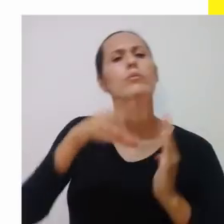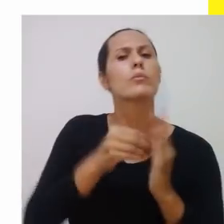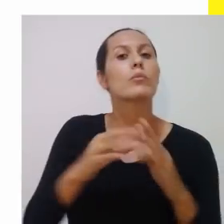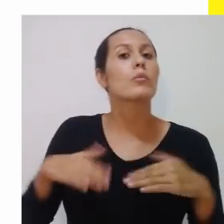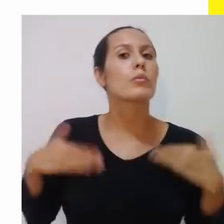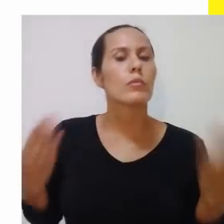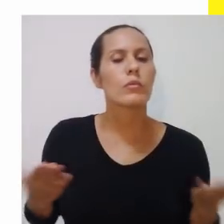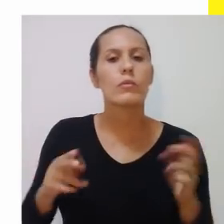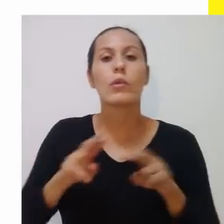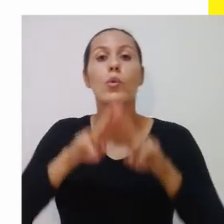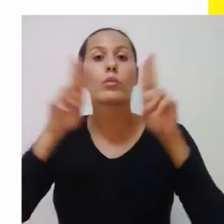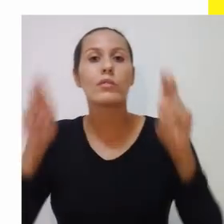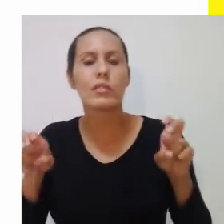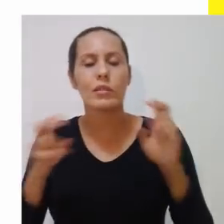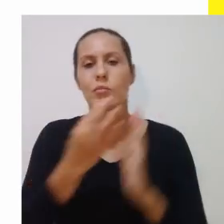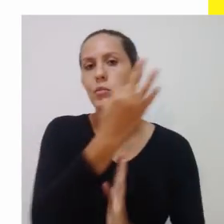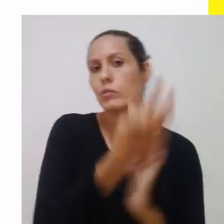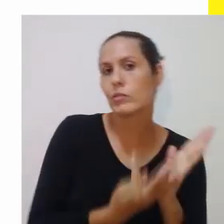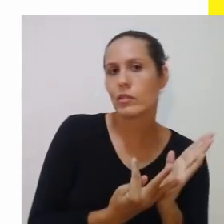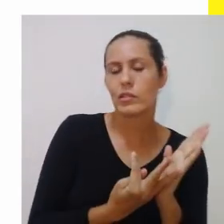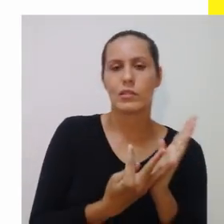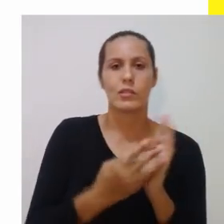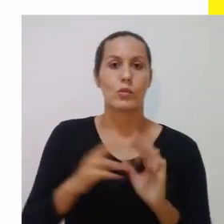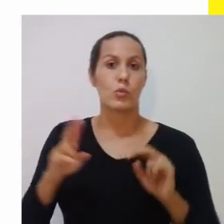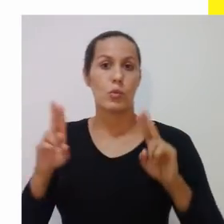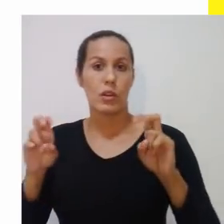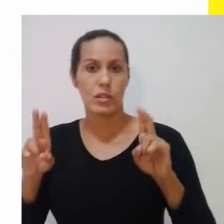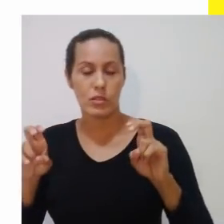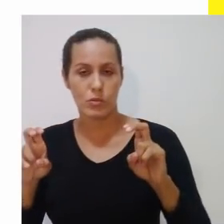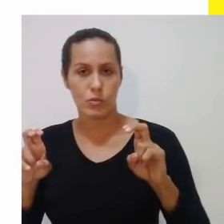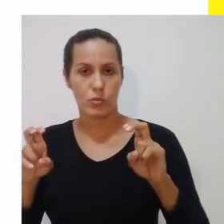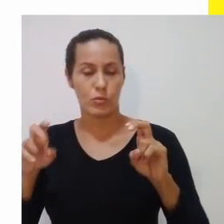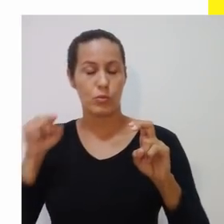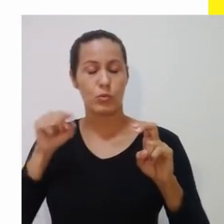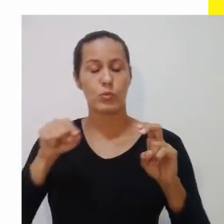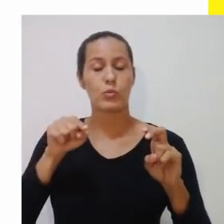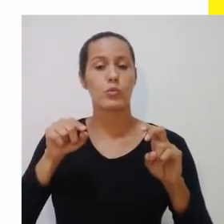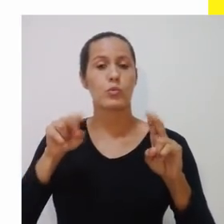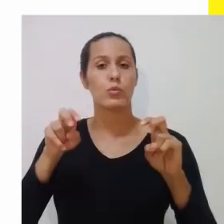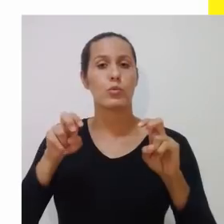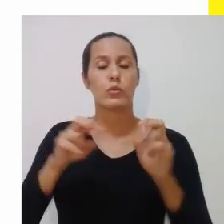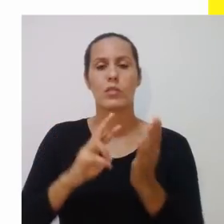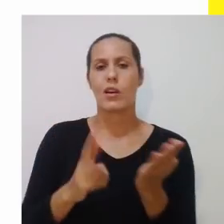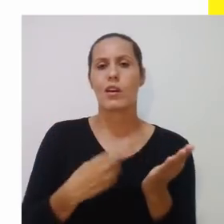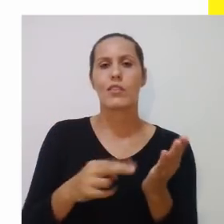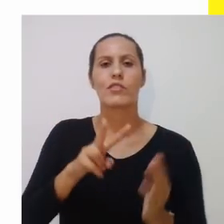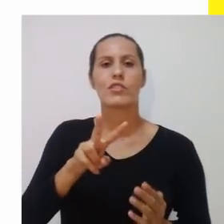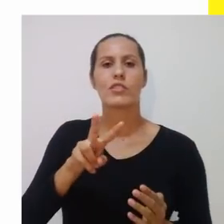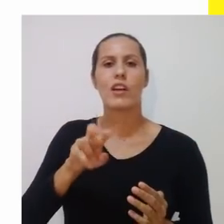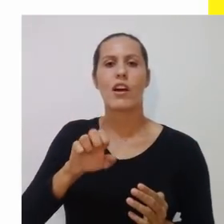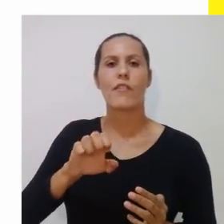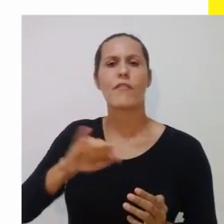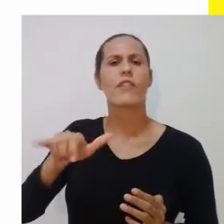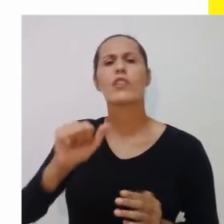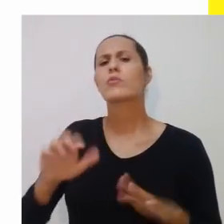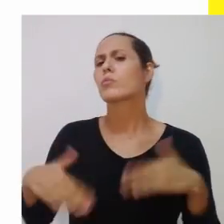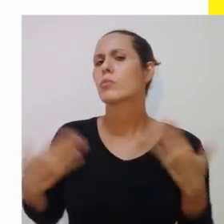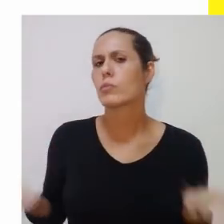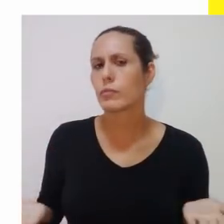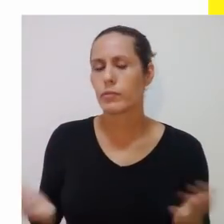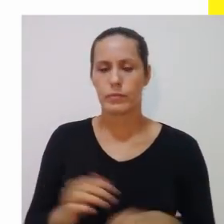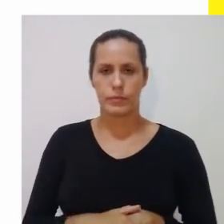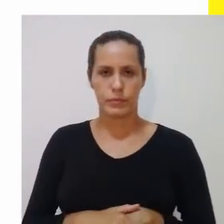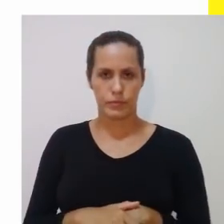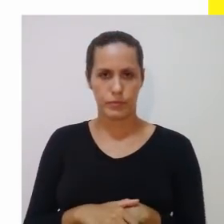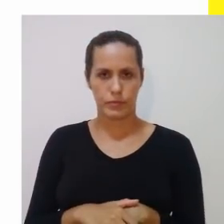texto, qual é o tema desse texto, qual é o assunto trazido nessa notícia aí da revista Veja, vamos olhar para a tela mais